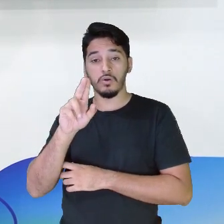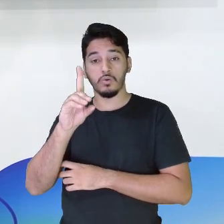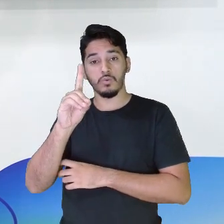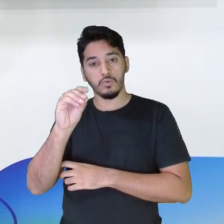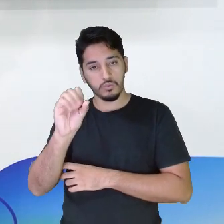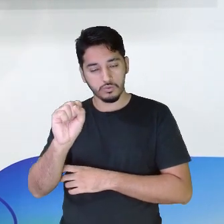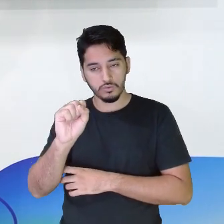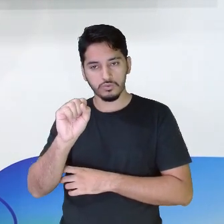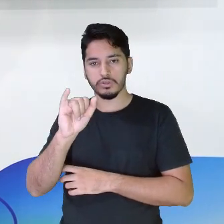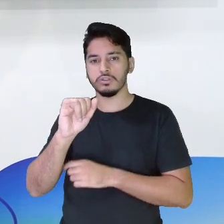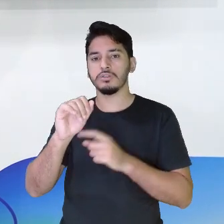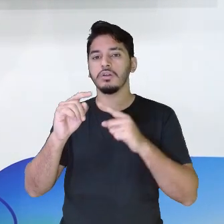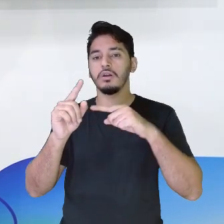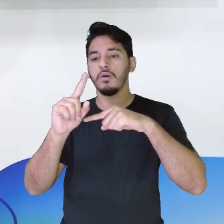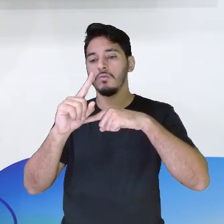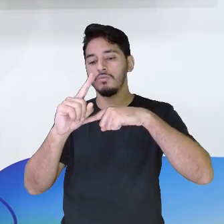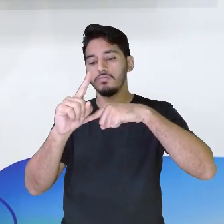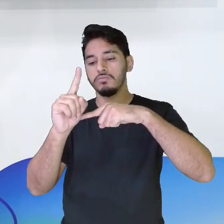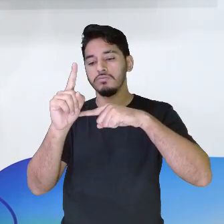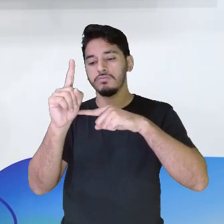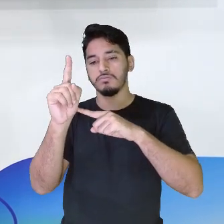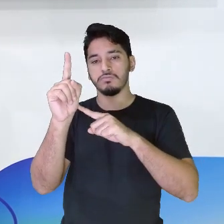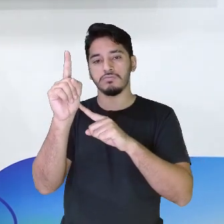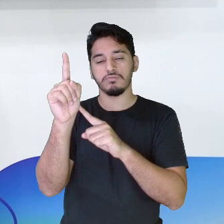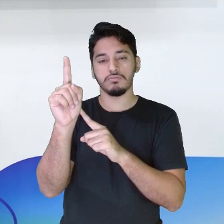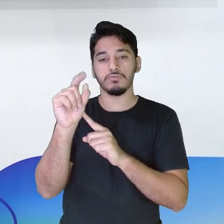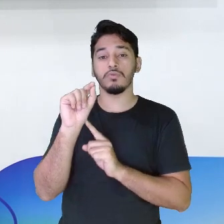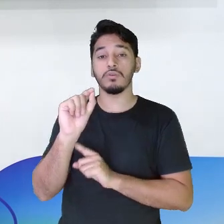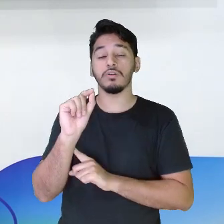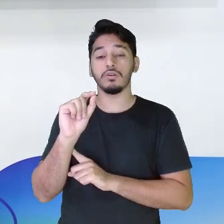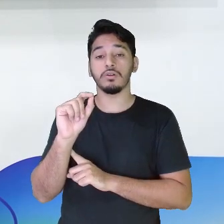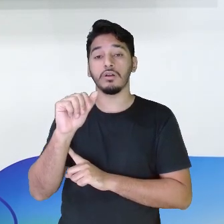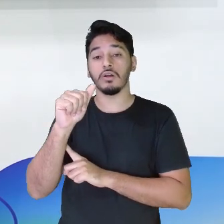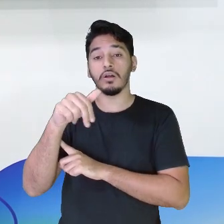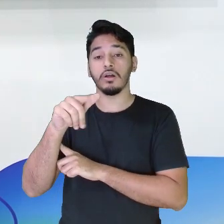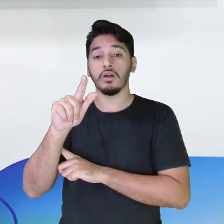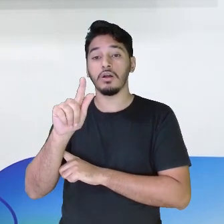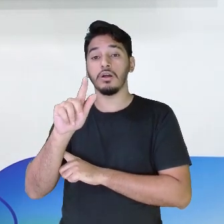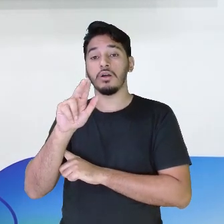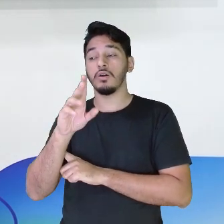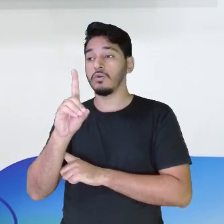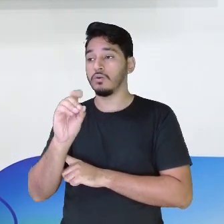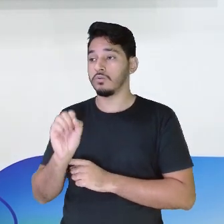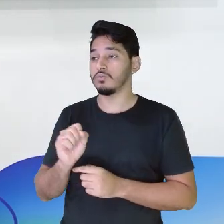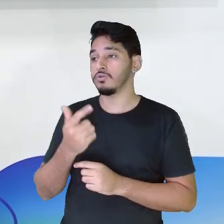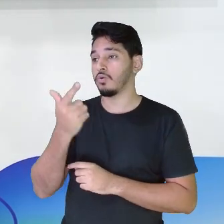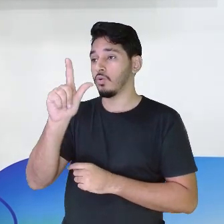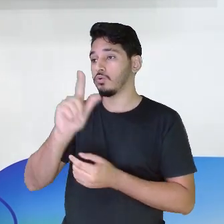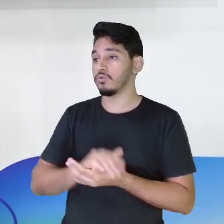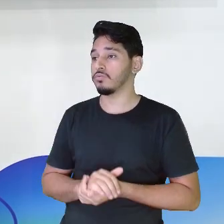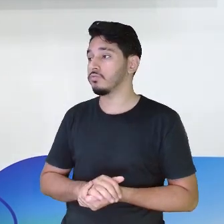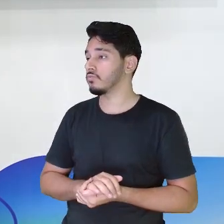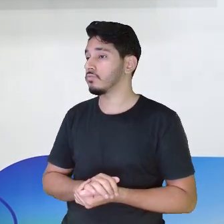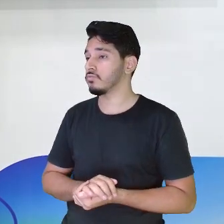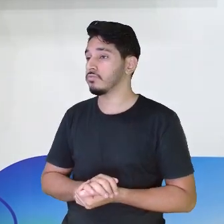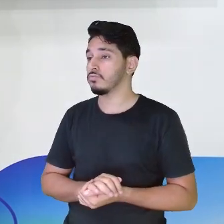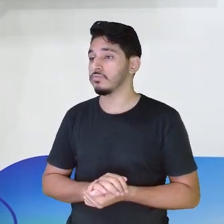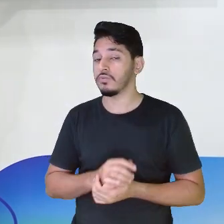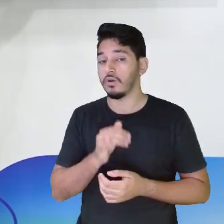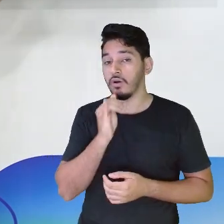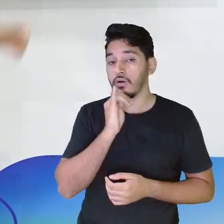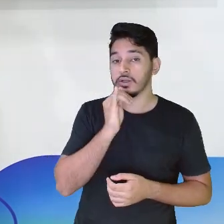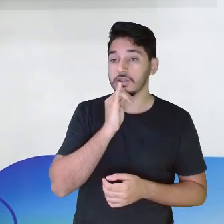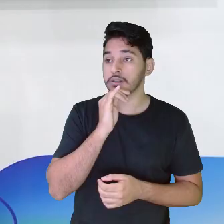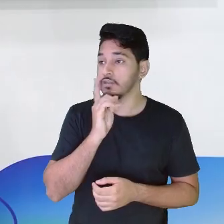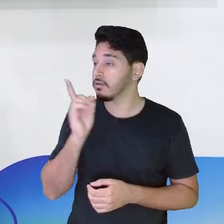tenho um ângulo abrindo mais, eu tenho ângulos obtusos. Olha o exemplo aqui que eu